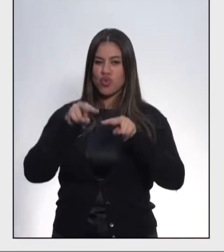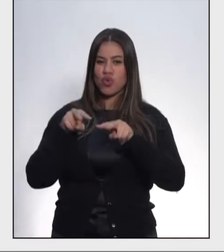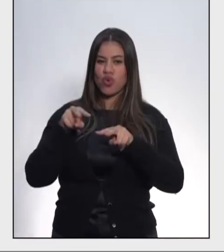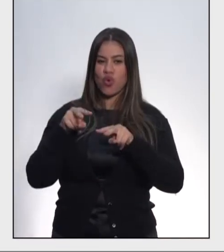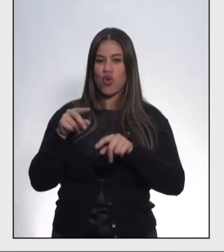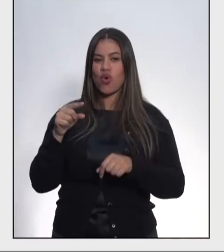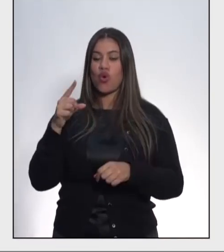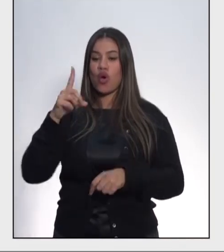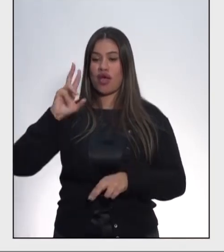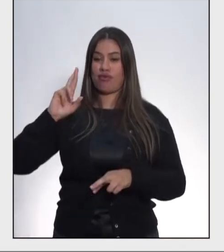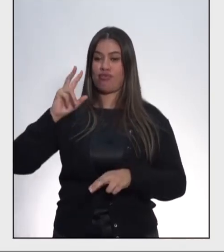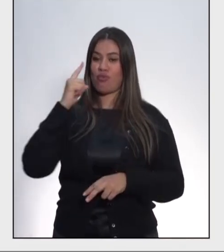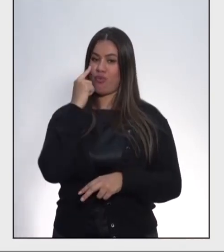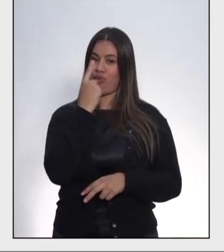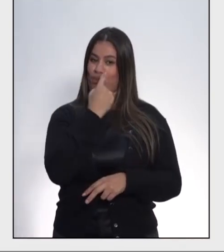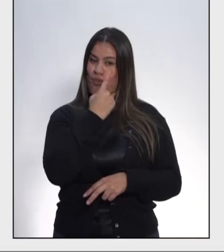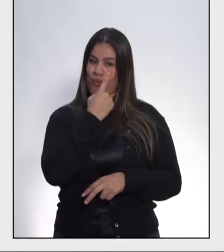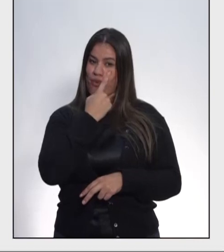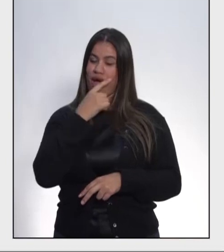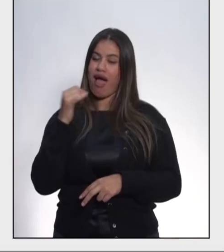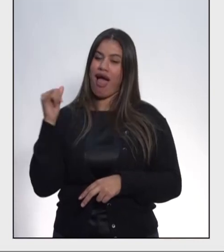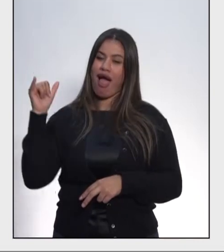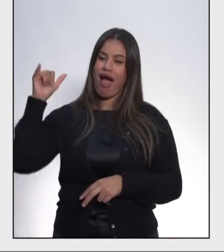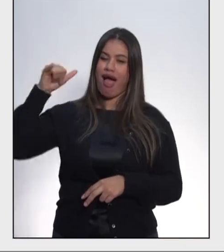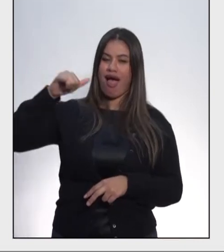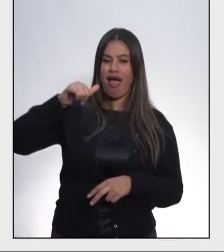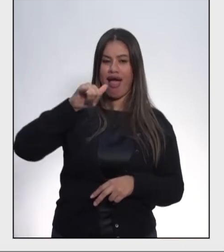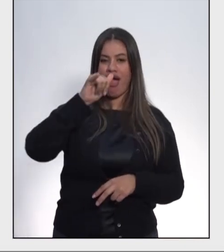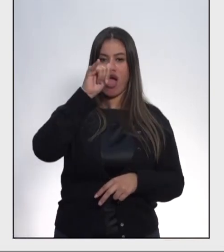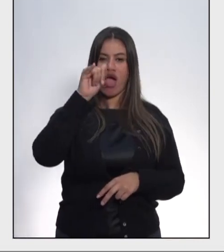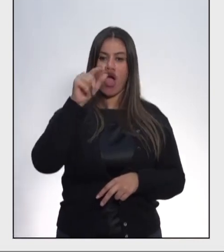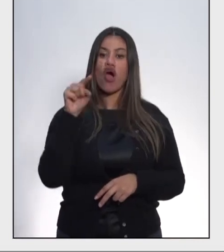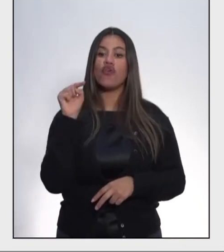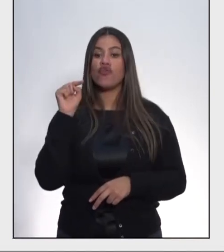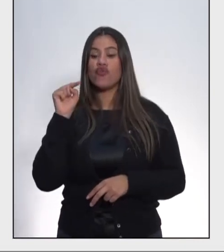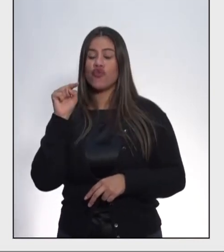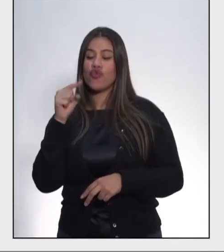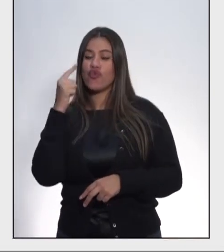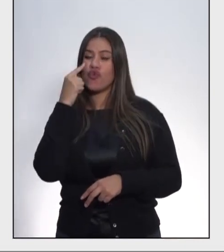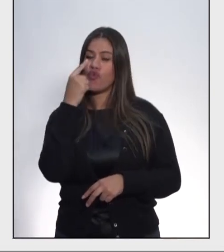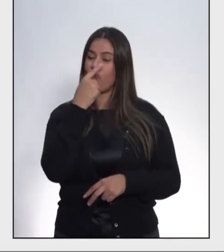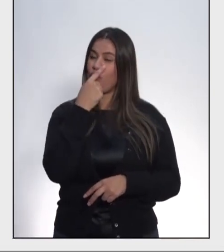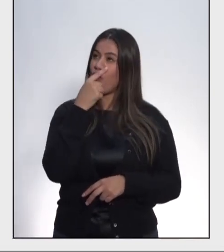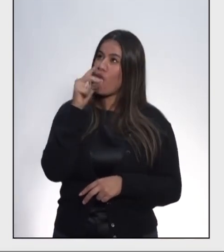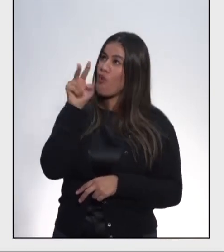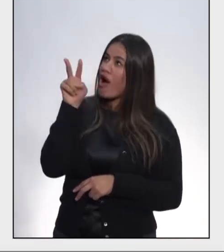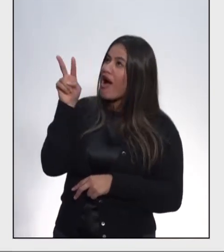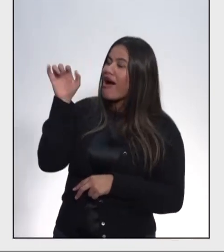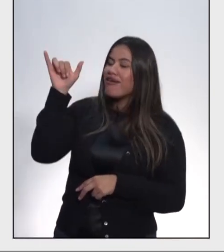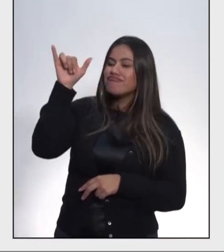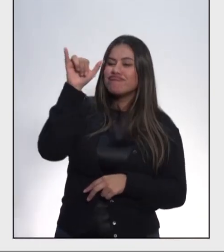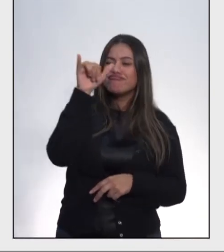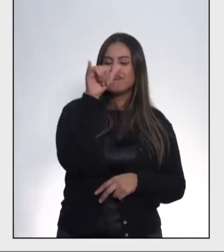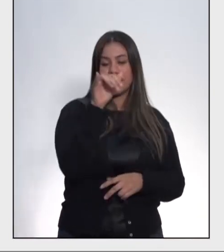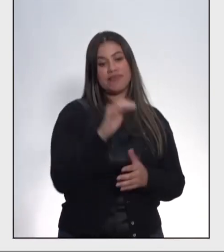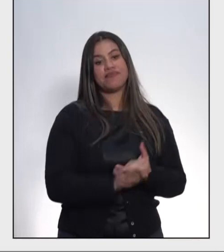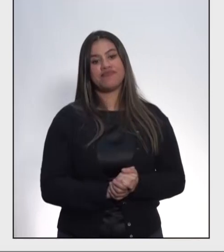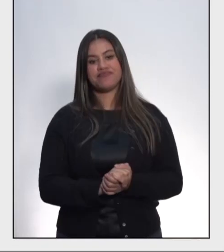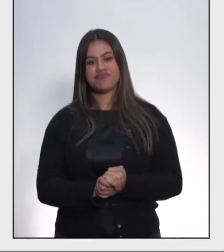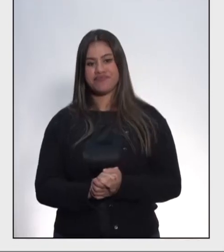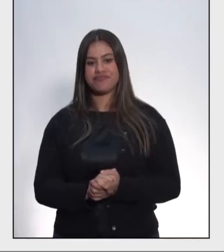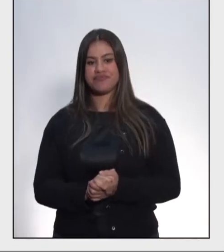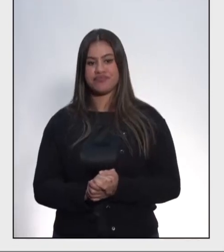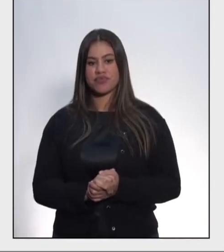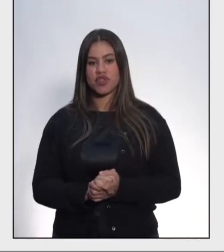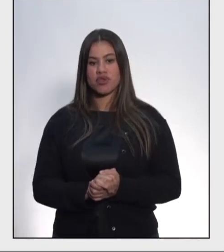Dona dos meus olhos é você, avião no ar. Ela é para ele um avião no ar. Meu Deus do céu, o avião no ar. Vamos lá, meninos?